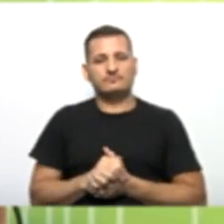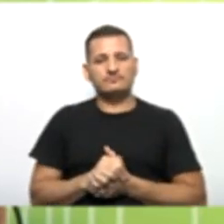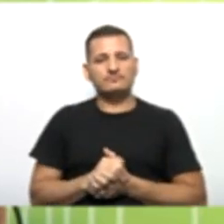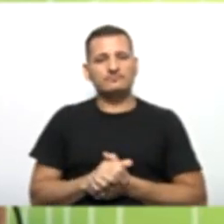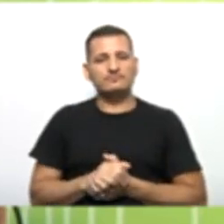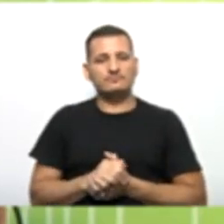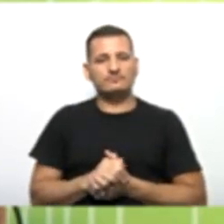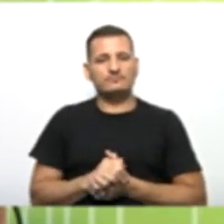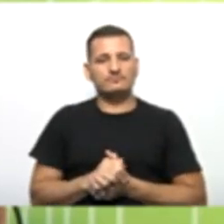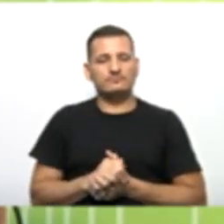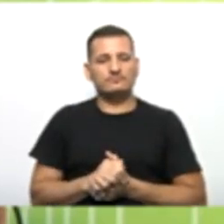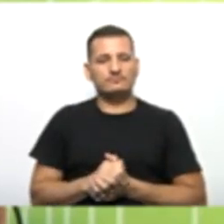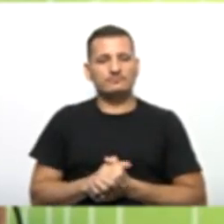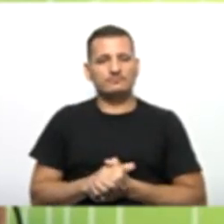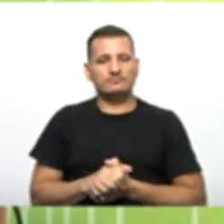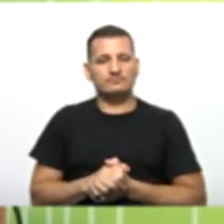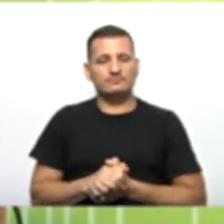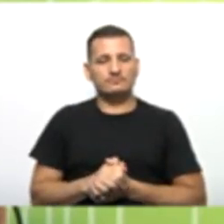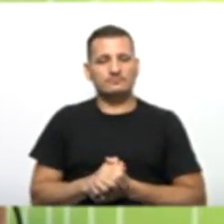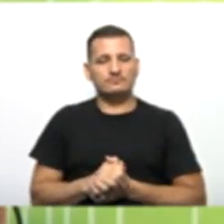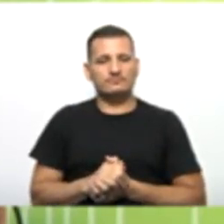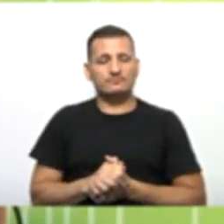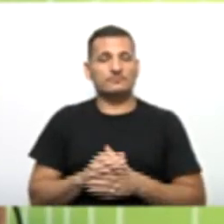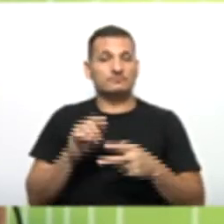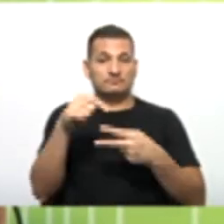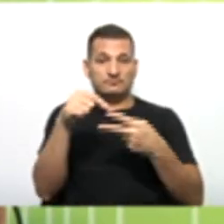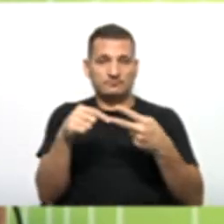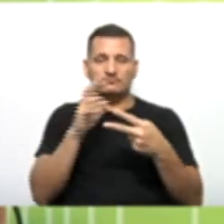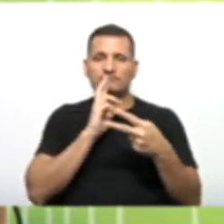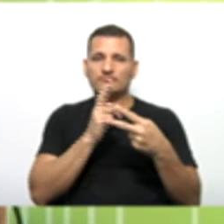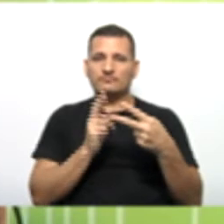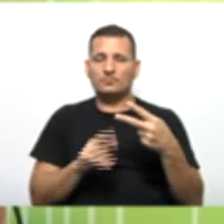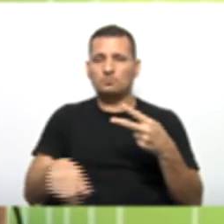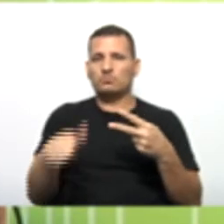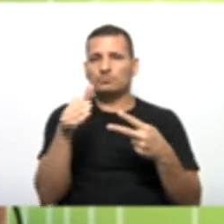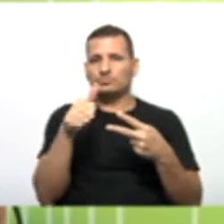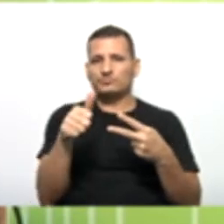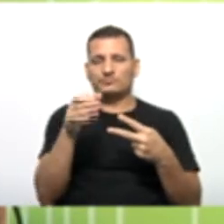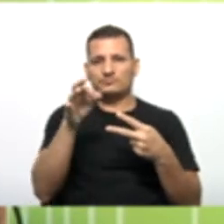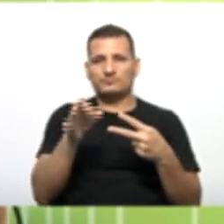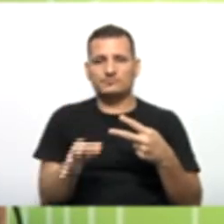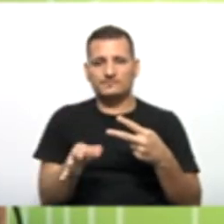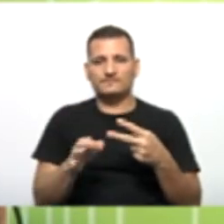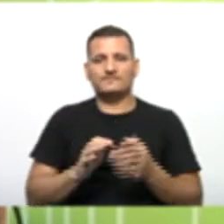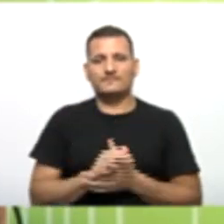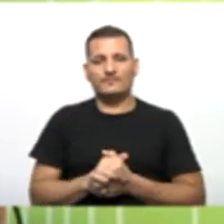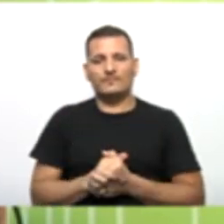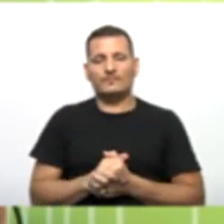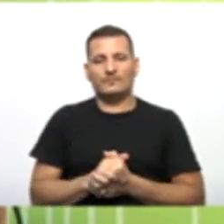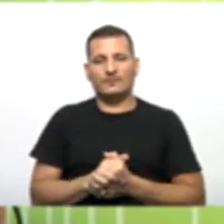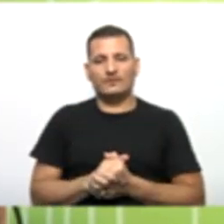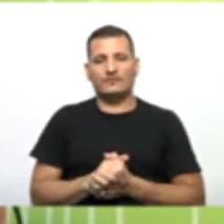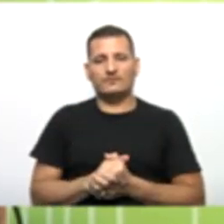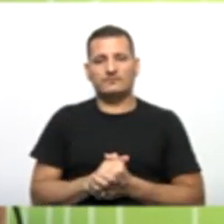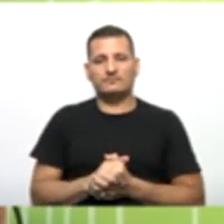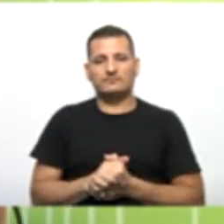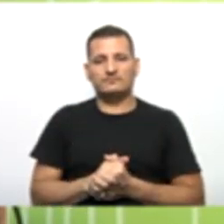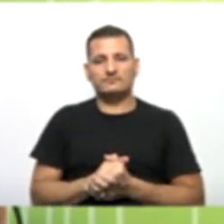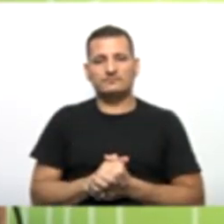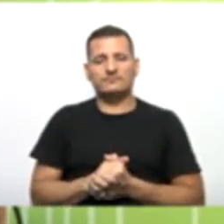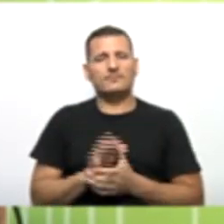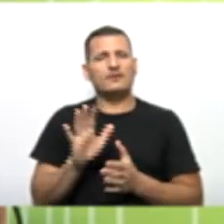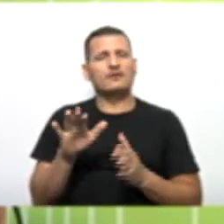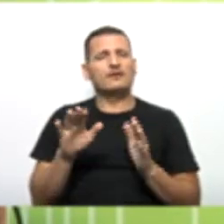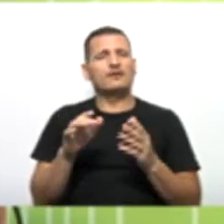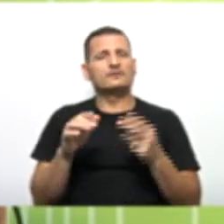né, professor? Exatamente. Ou seja, as duas respostas estão corretas, certo? E a última aí ficou bem parecido, ficou